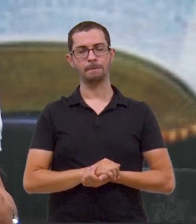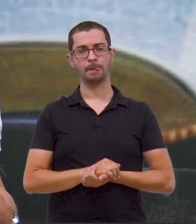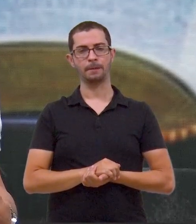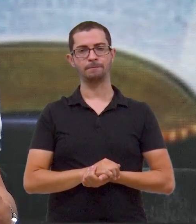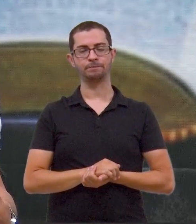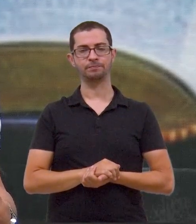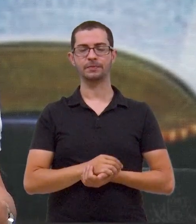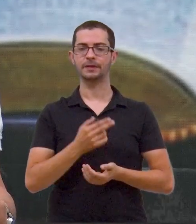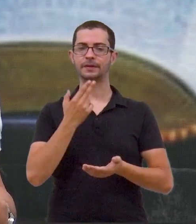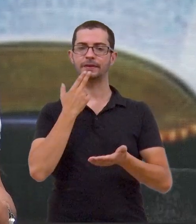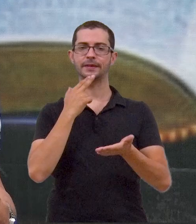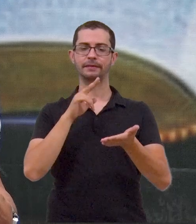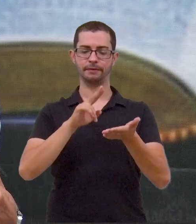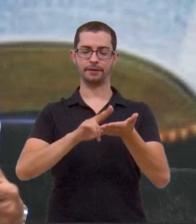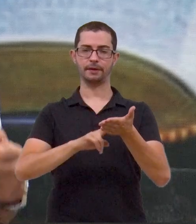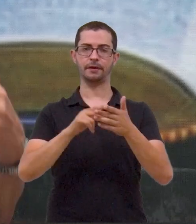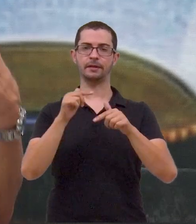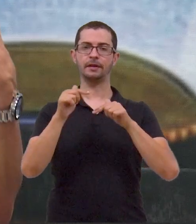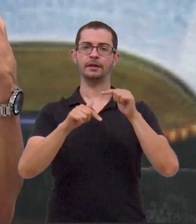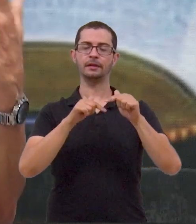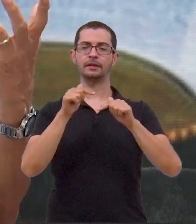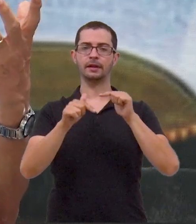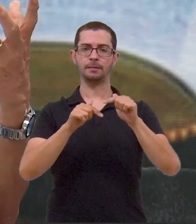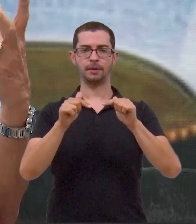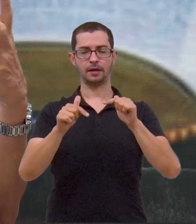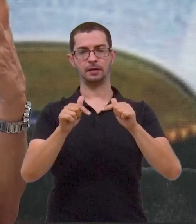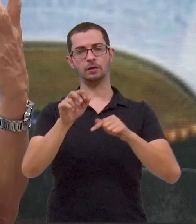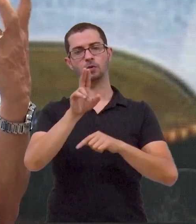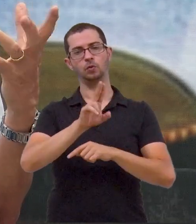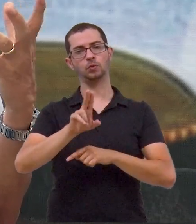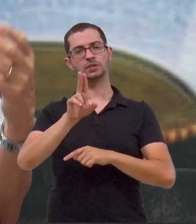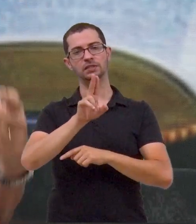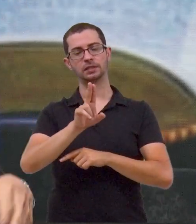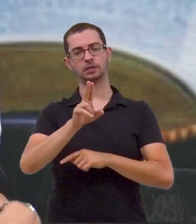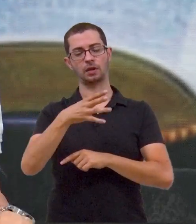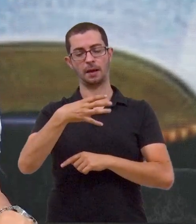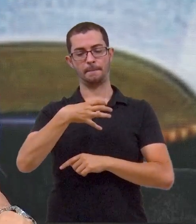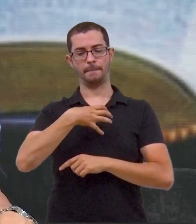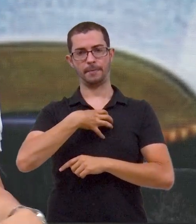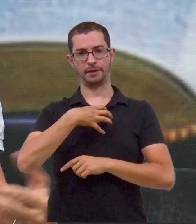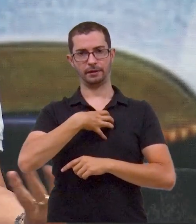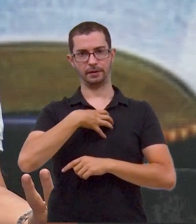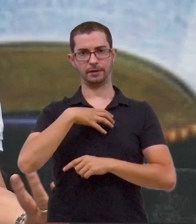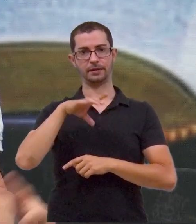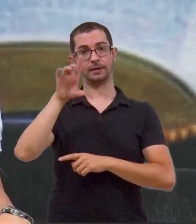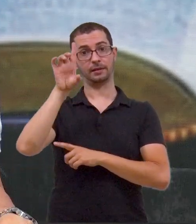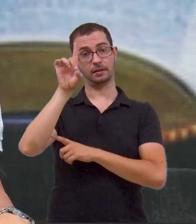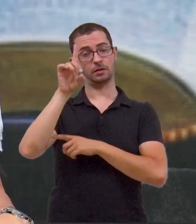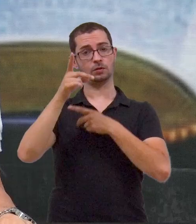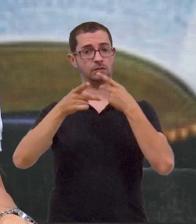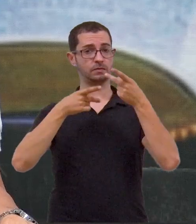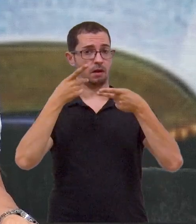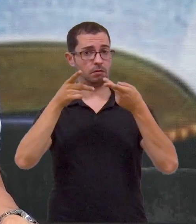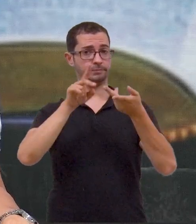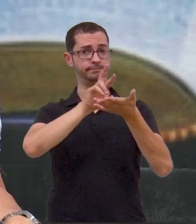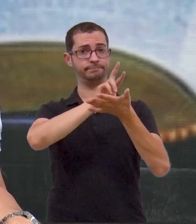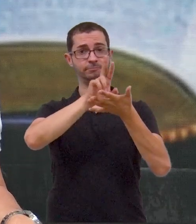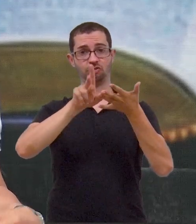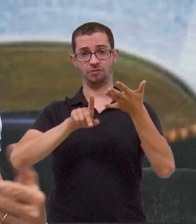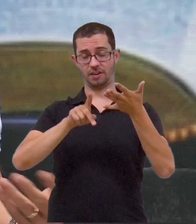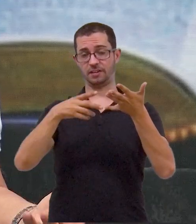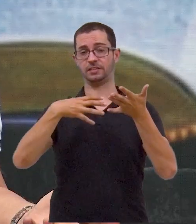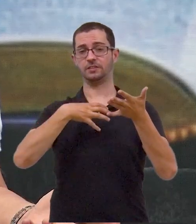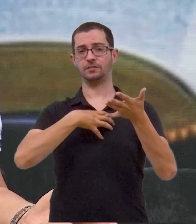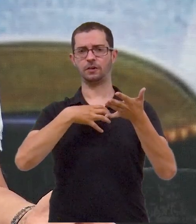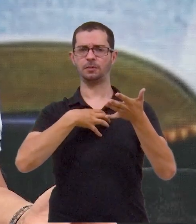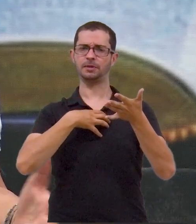trabalha com as formas que Deus falou. Ele falou muitas vezes, ele falou